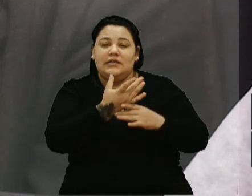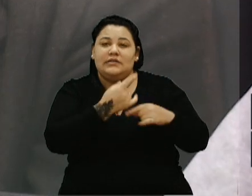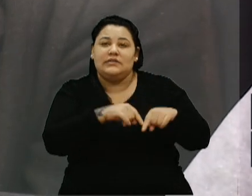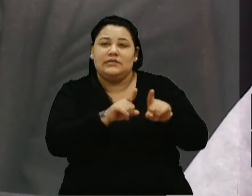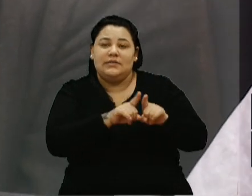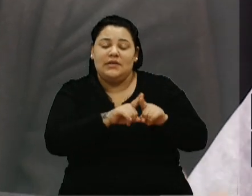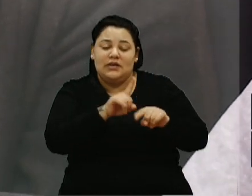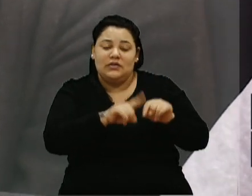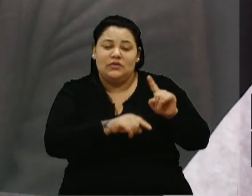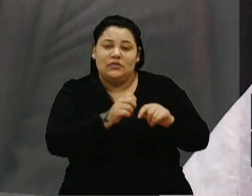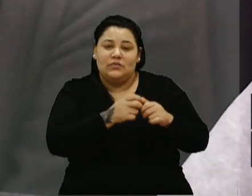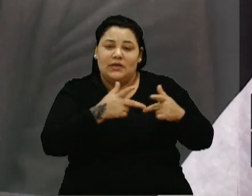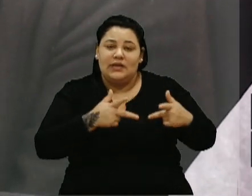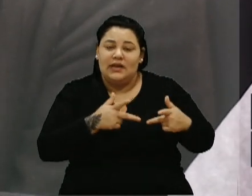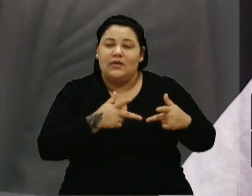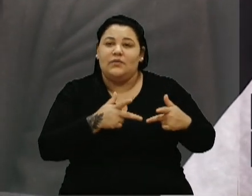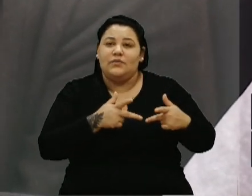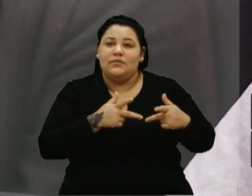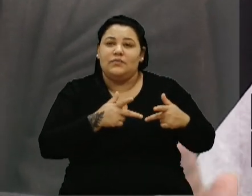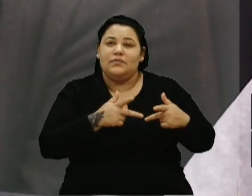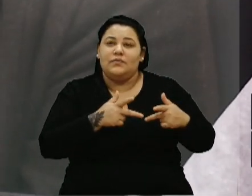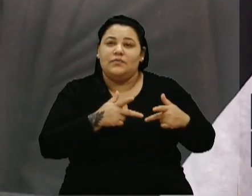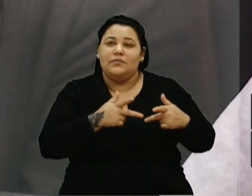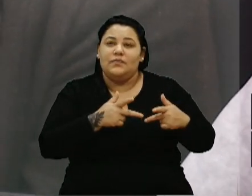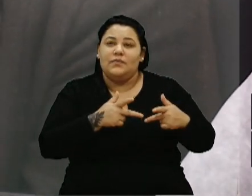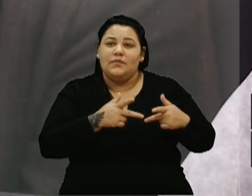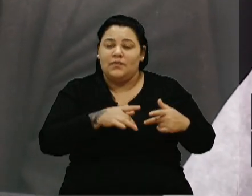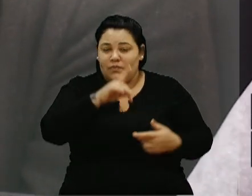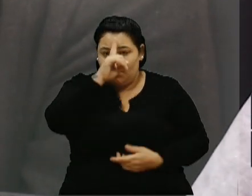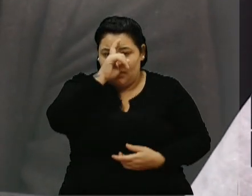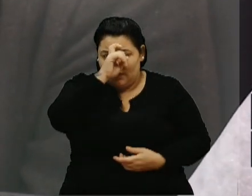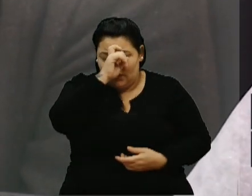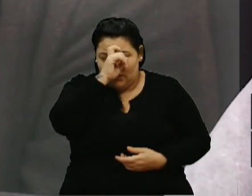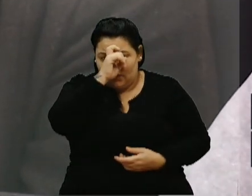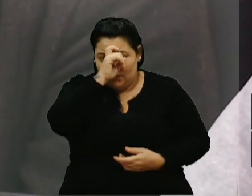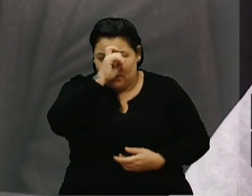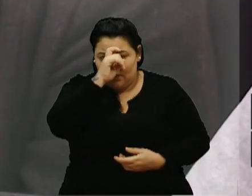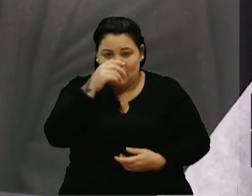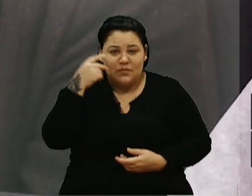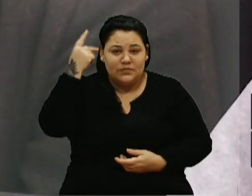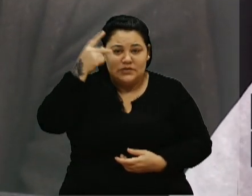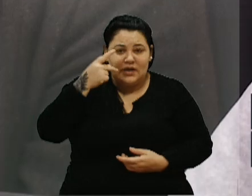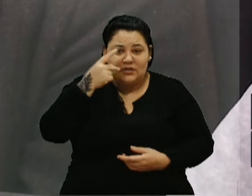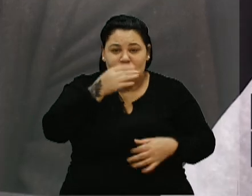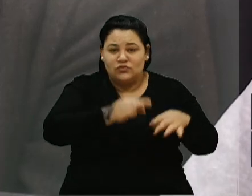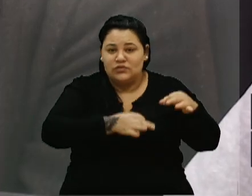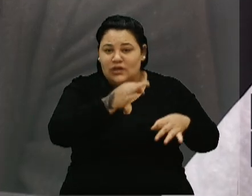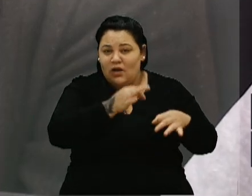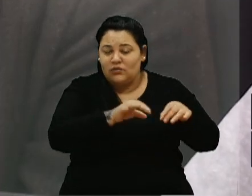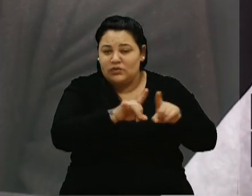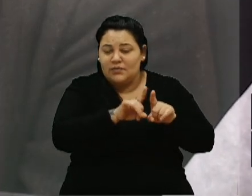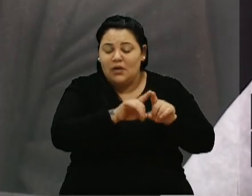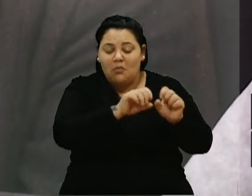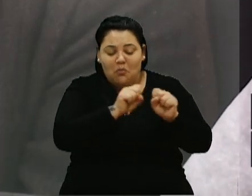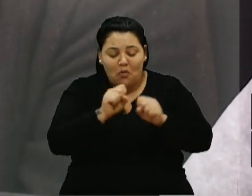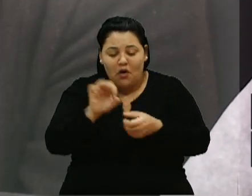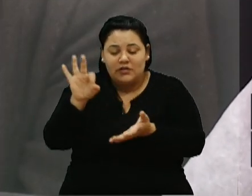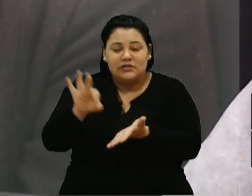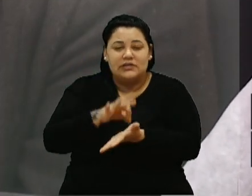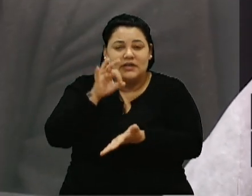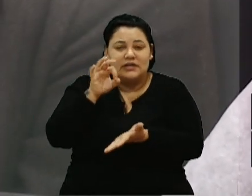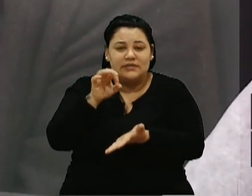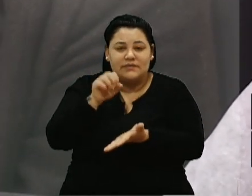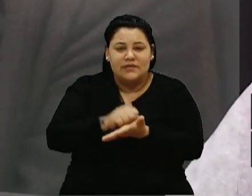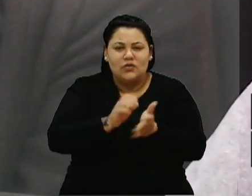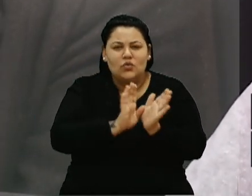do material de inspeção aos manicômios judiciários. Tá aí, o pessoal pode se inscrever no Conselho Federal de Psicologia